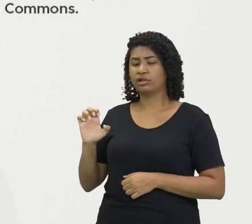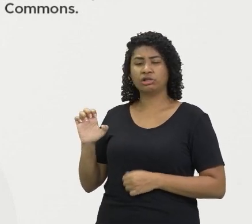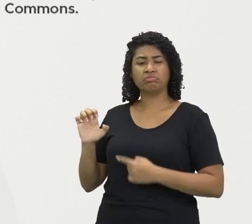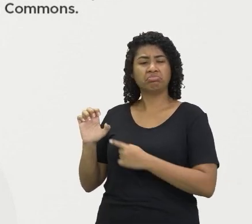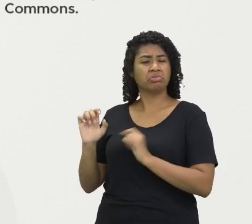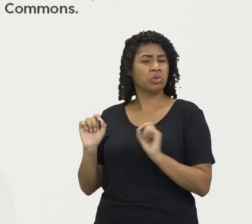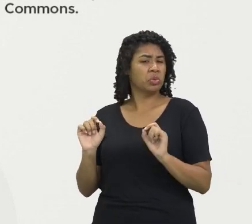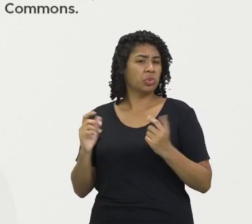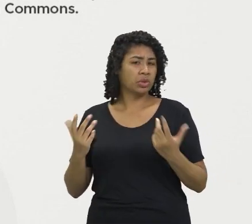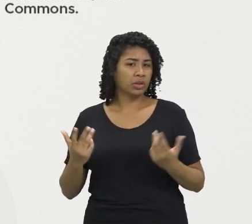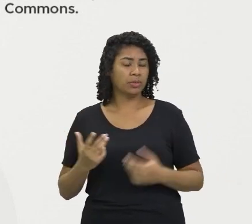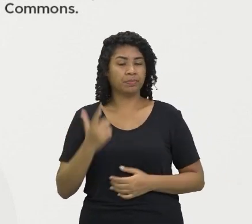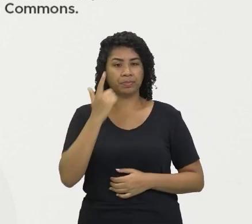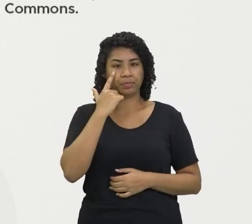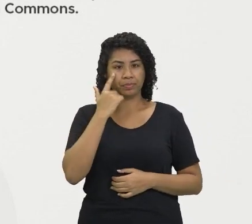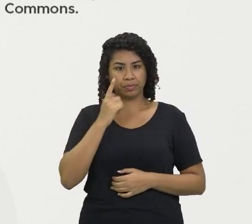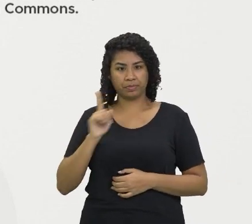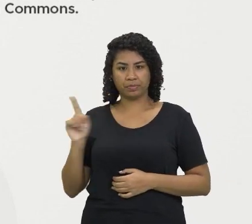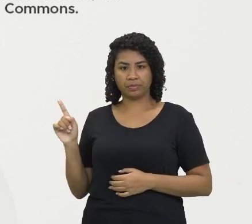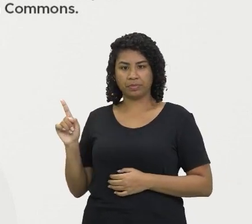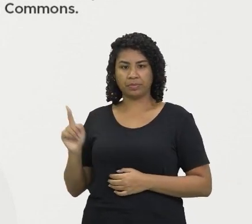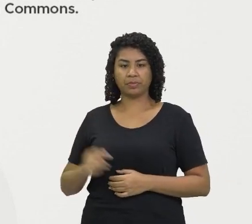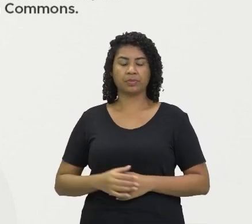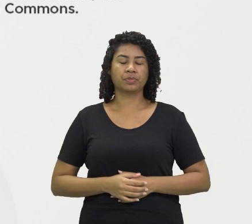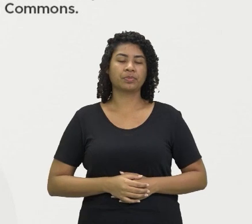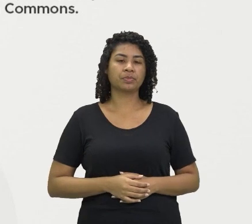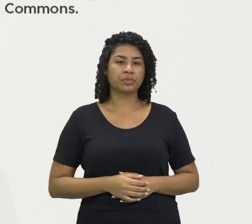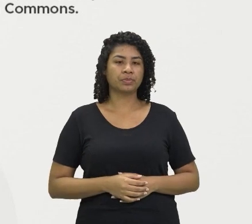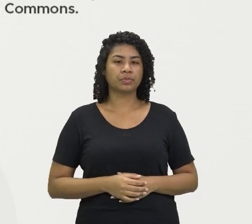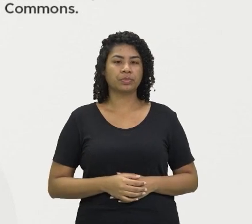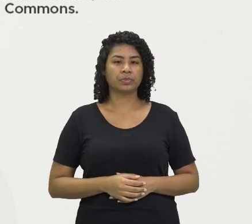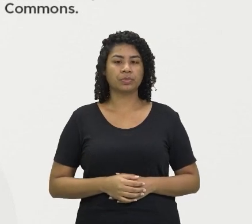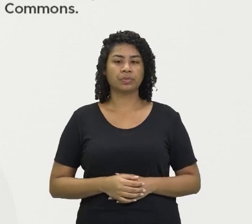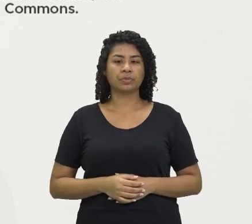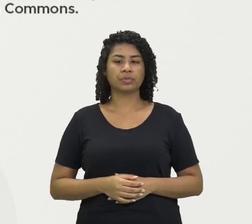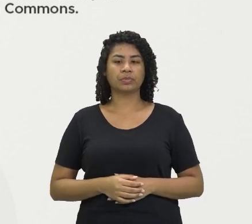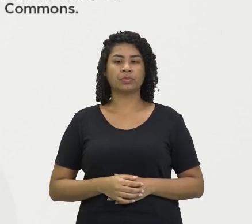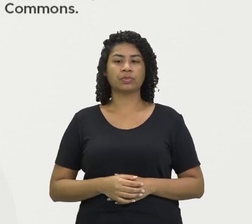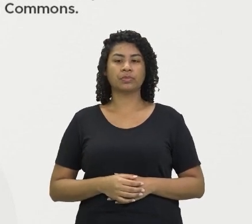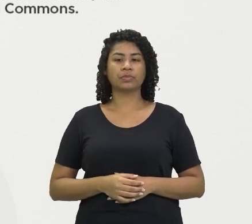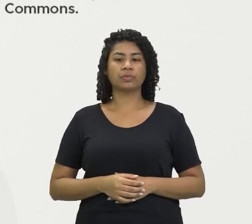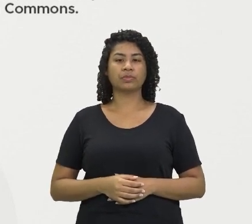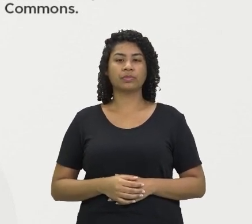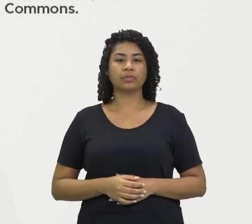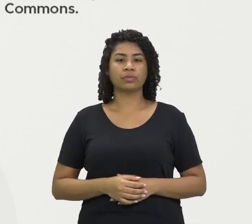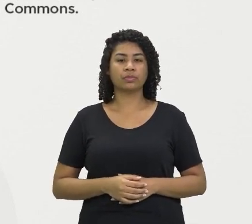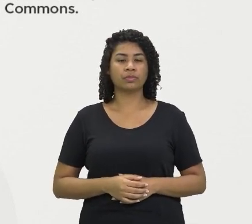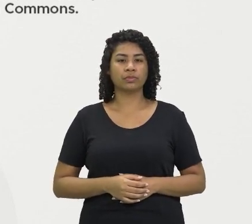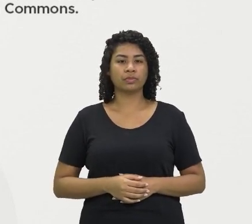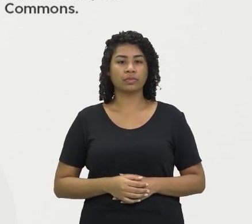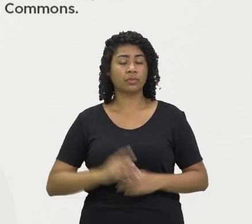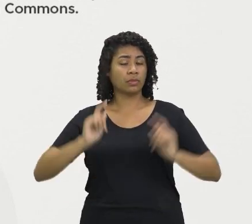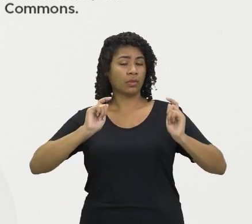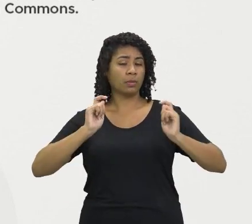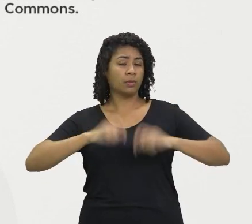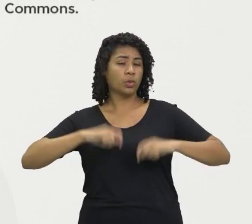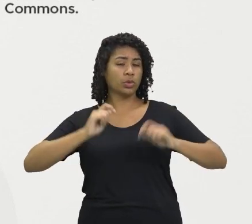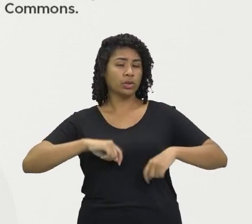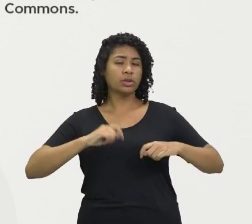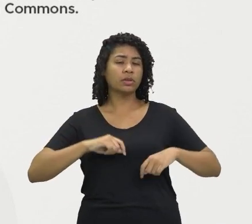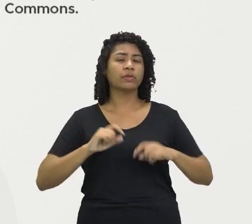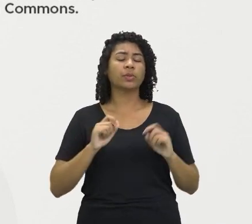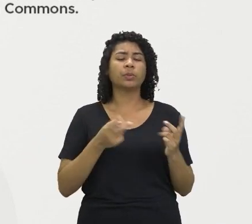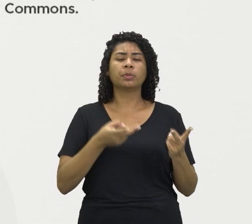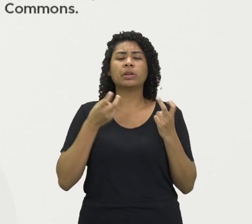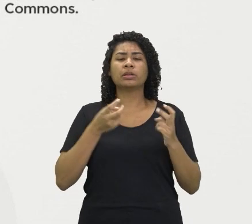aqui na espiritualidade indígena, nós podemos dizer que também eles têm o